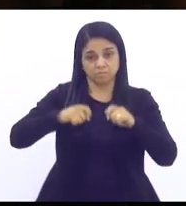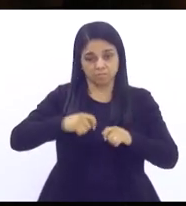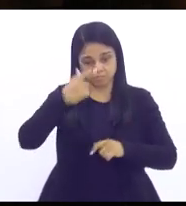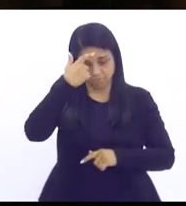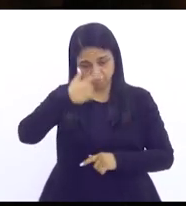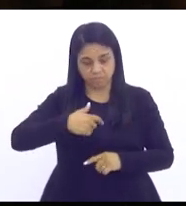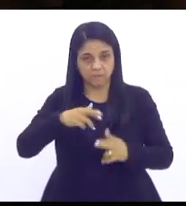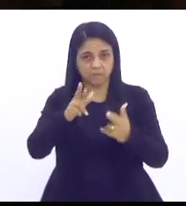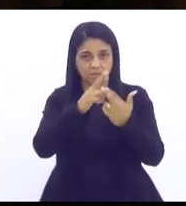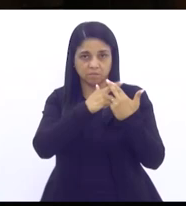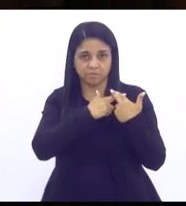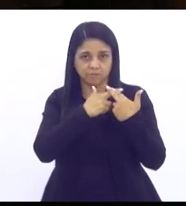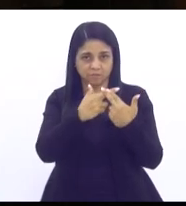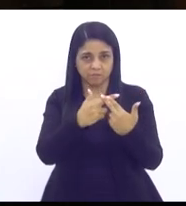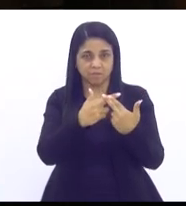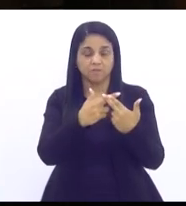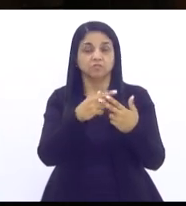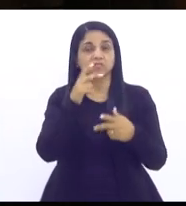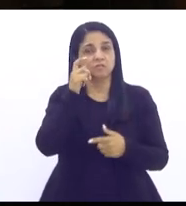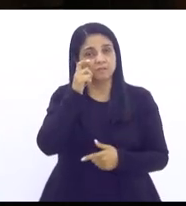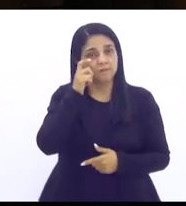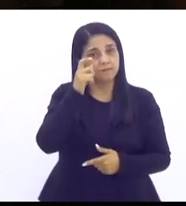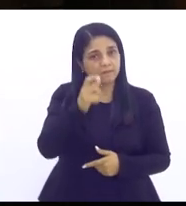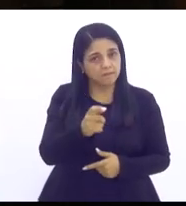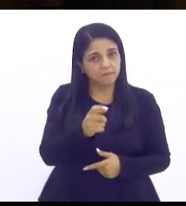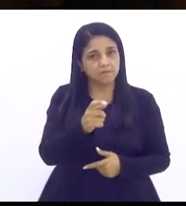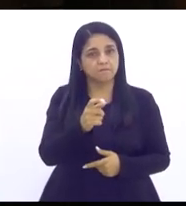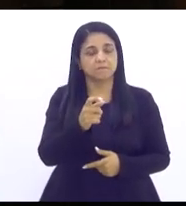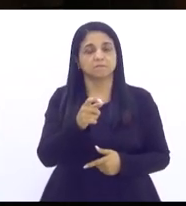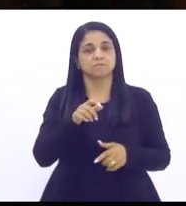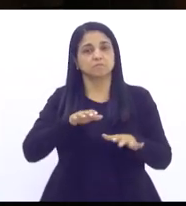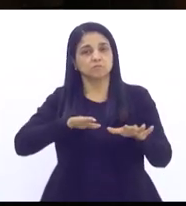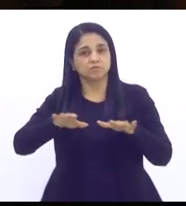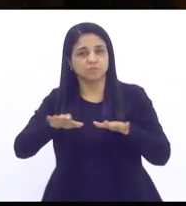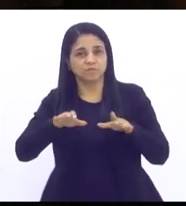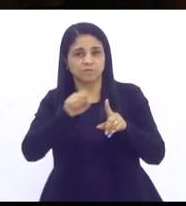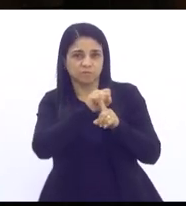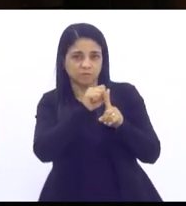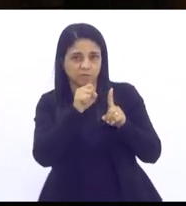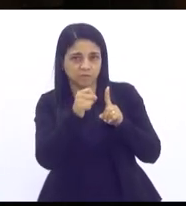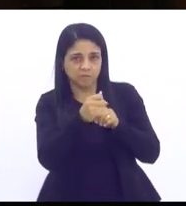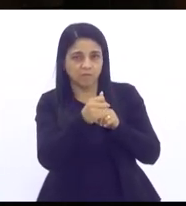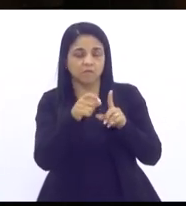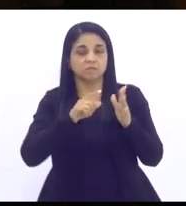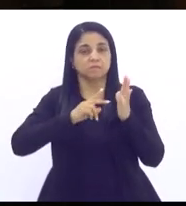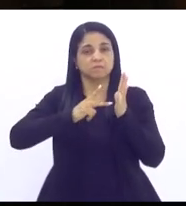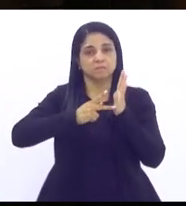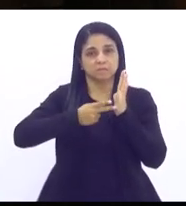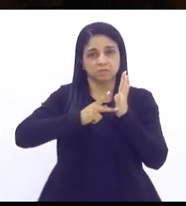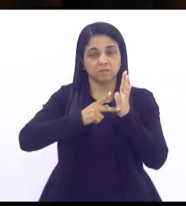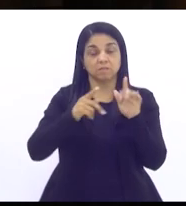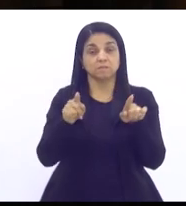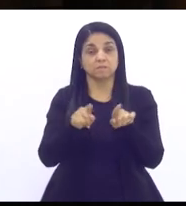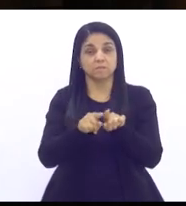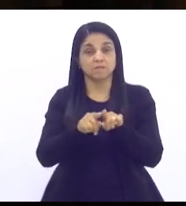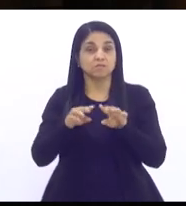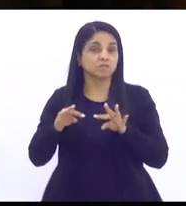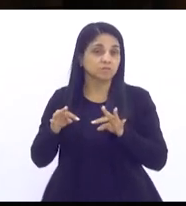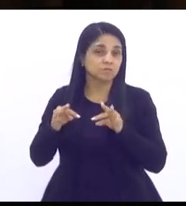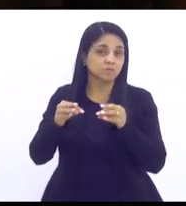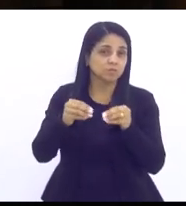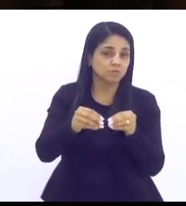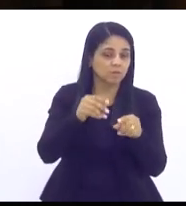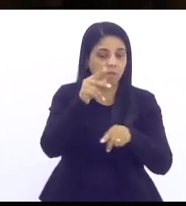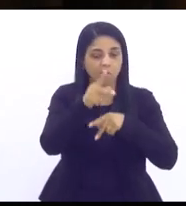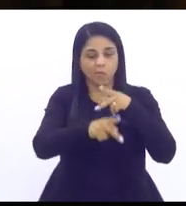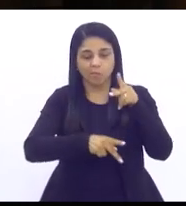mas não só, é de interesse, não só dos movimentos sociais e dos movimentos sindicais, mas de toda a